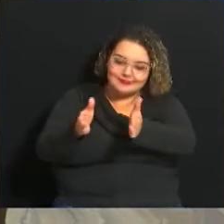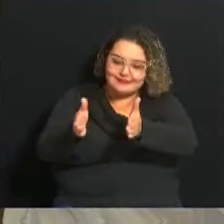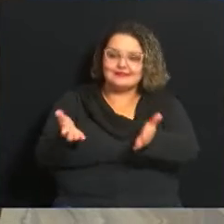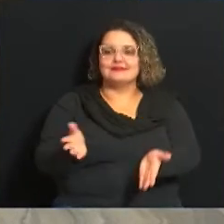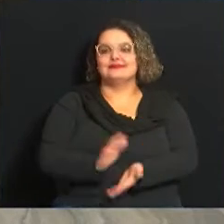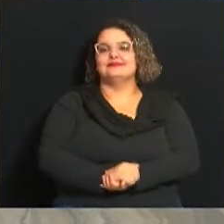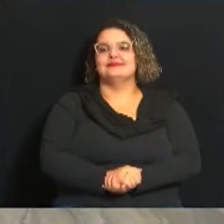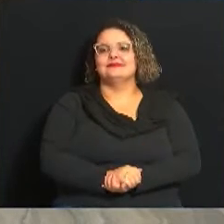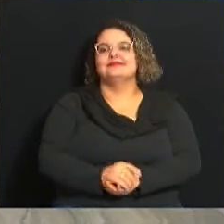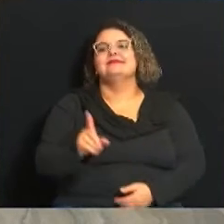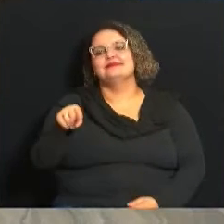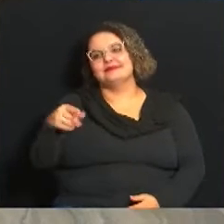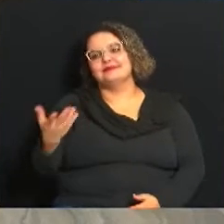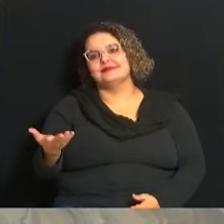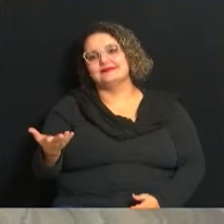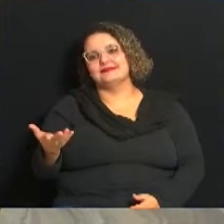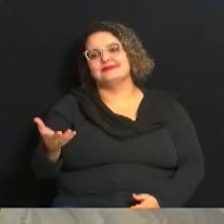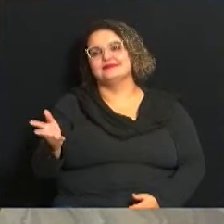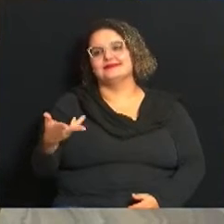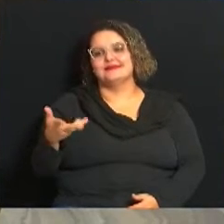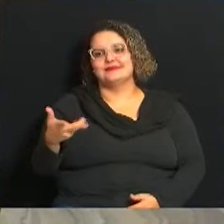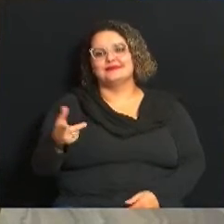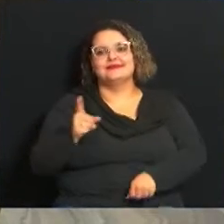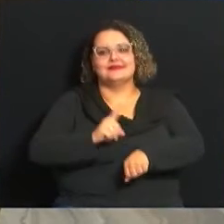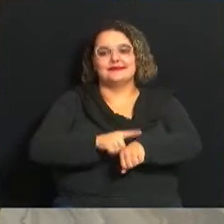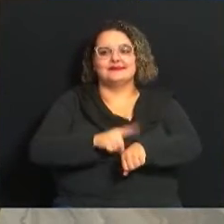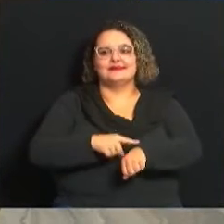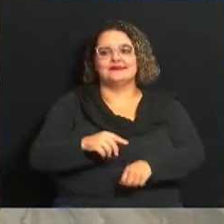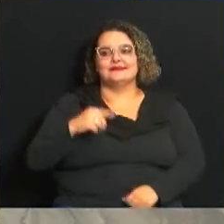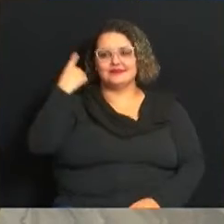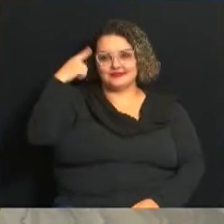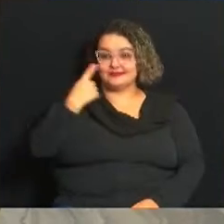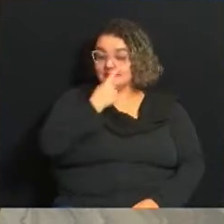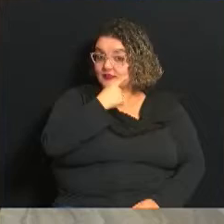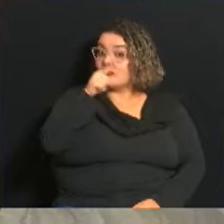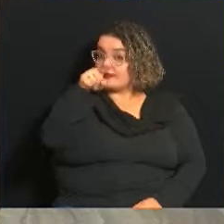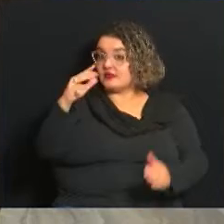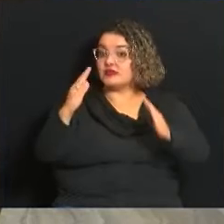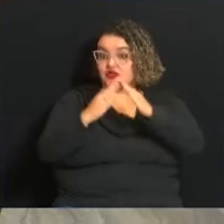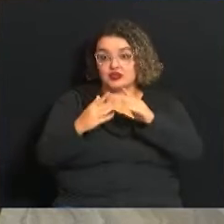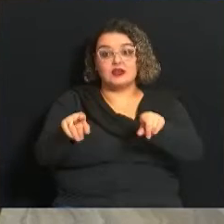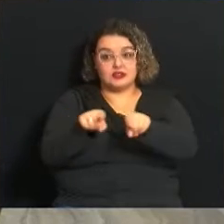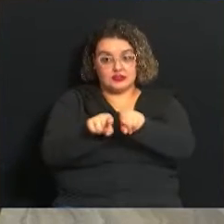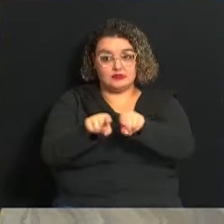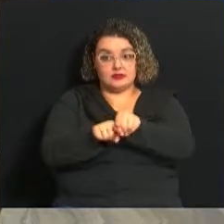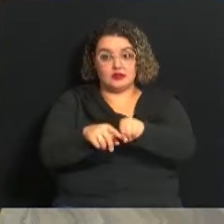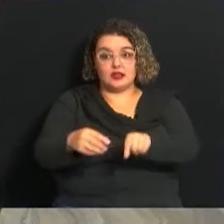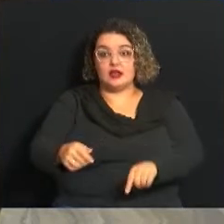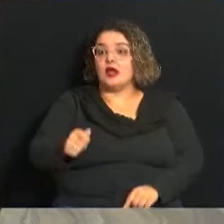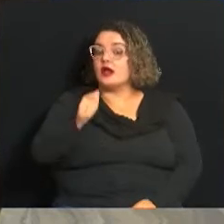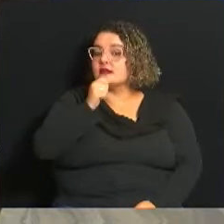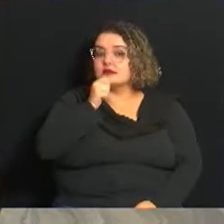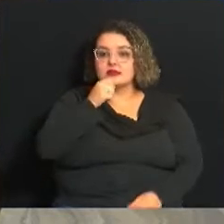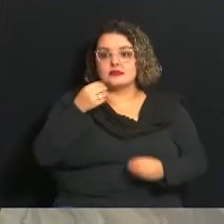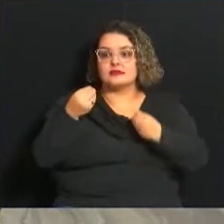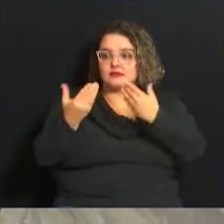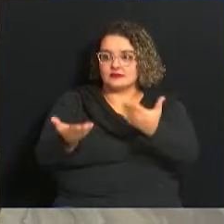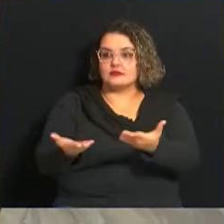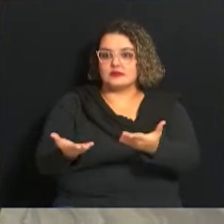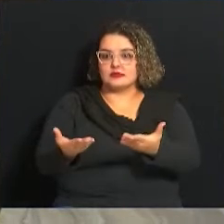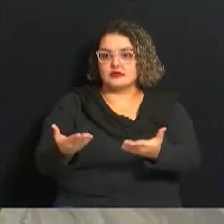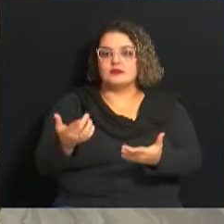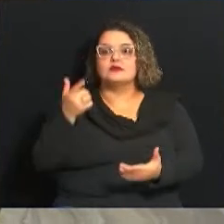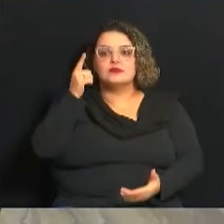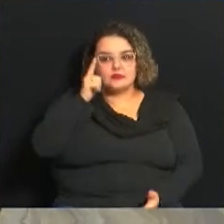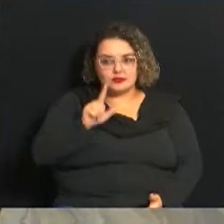lote, exatamente. Tem que correr contra o tempo. Então, Mirna Abreu, e você de casa também que ainda não enviou, dá tempo, tem que correr aí com todos